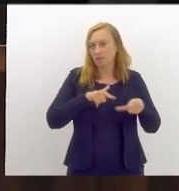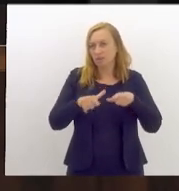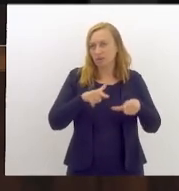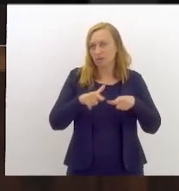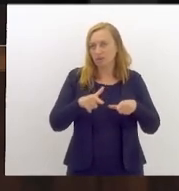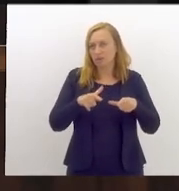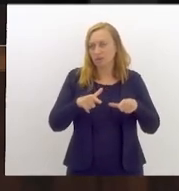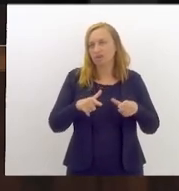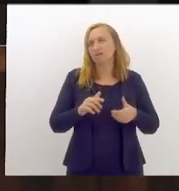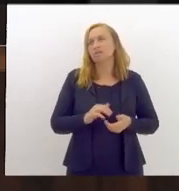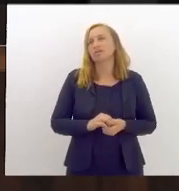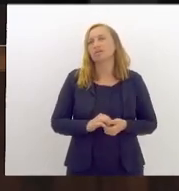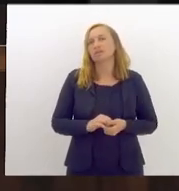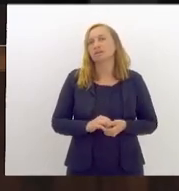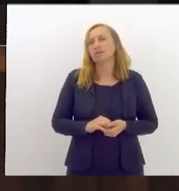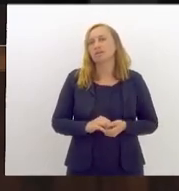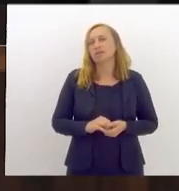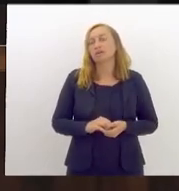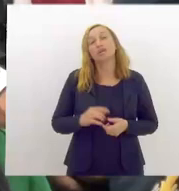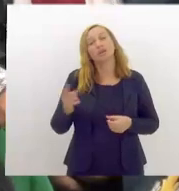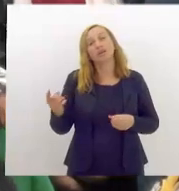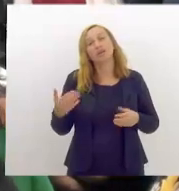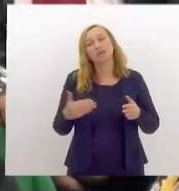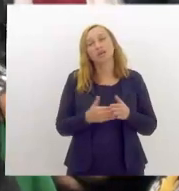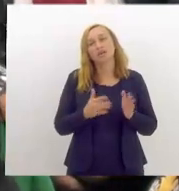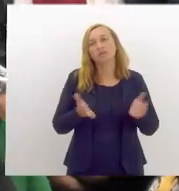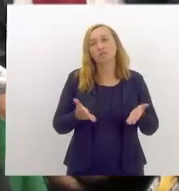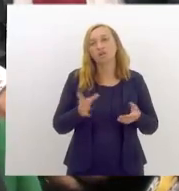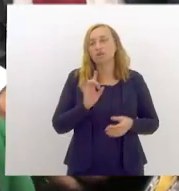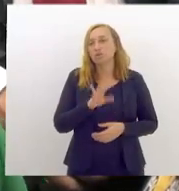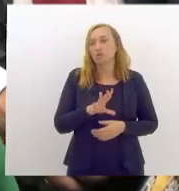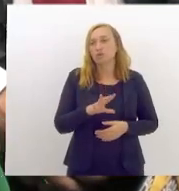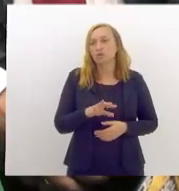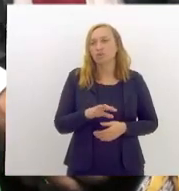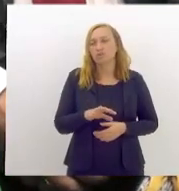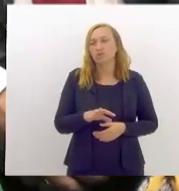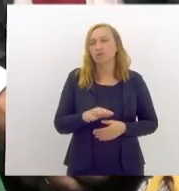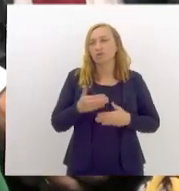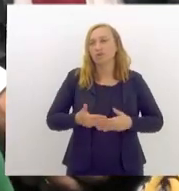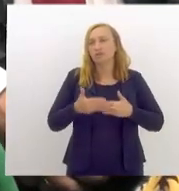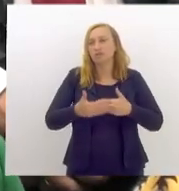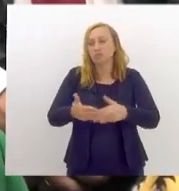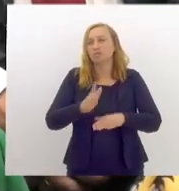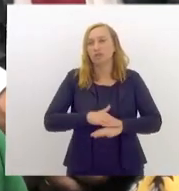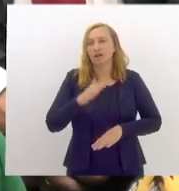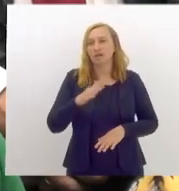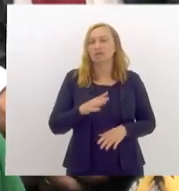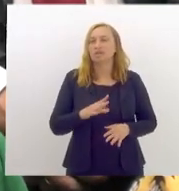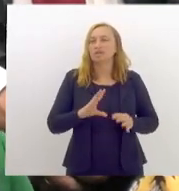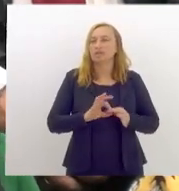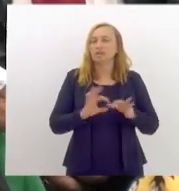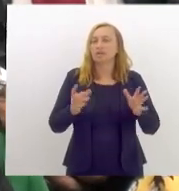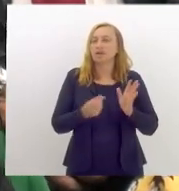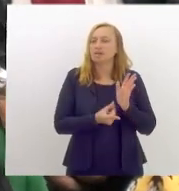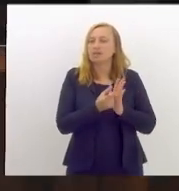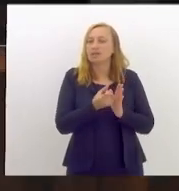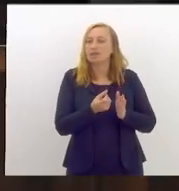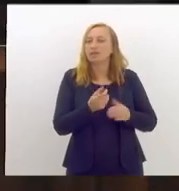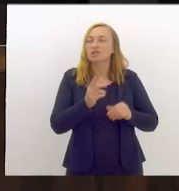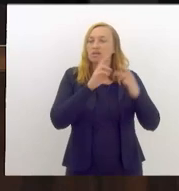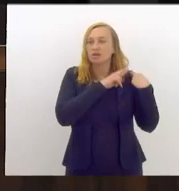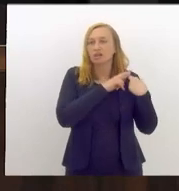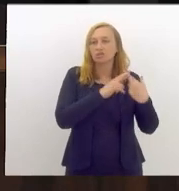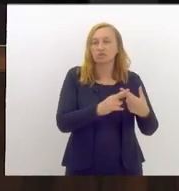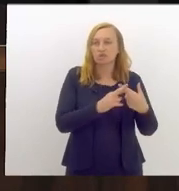mais autonomia no meu mandato e de lá para cá a gente só avançou mais foi autonomia financeira com muita